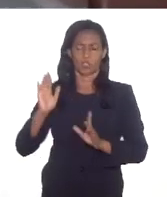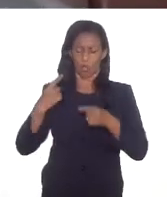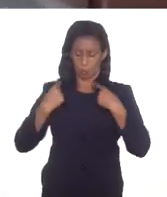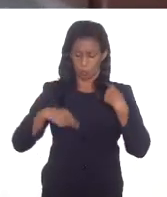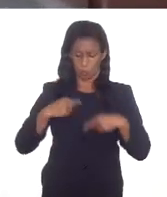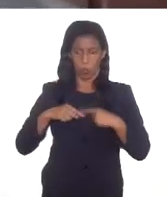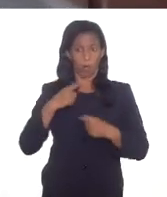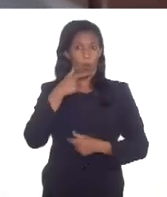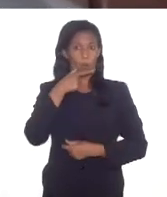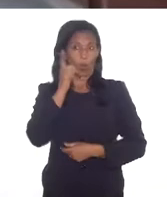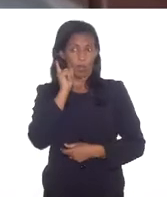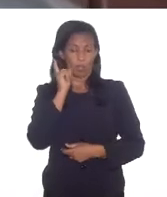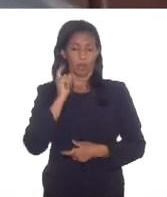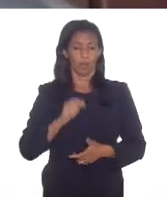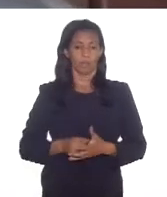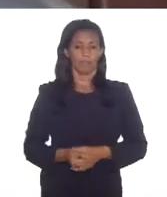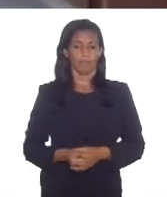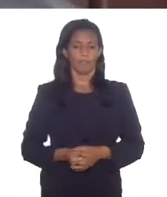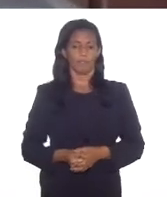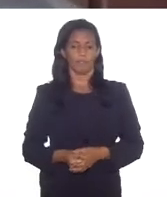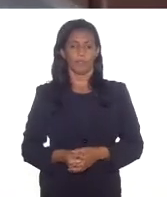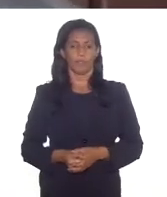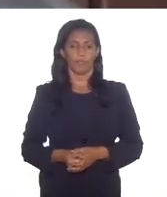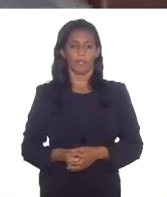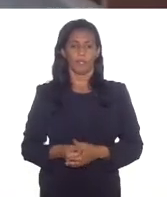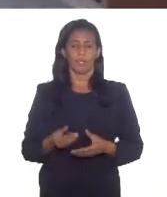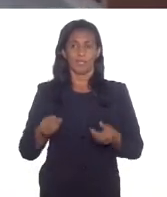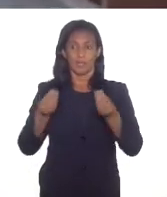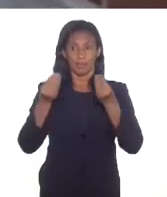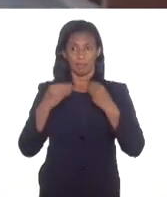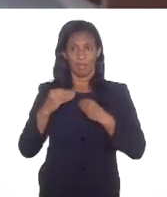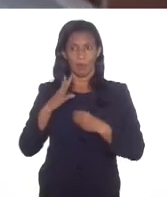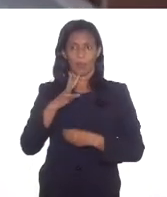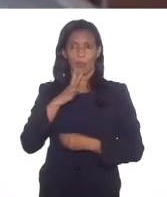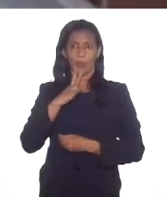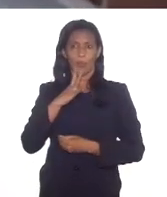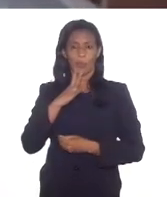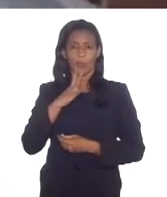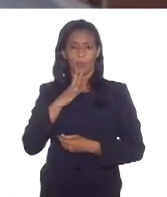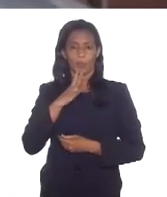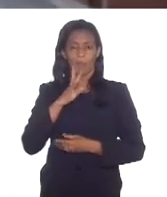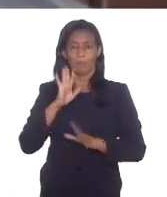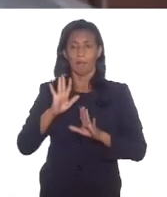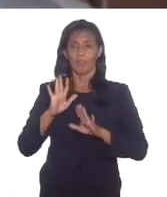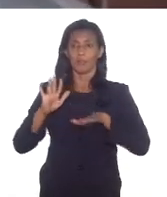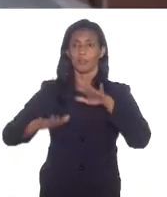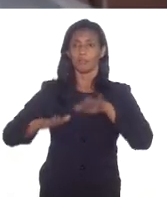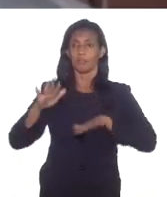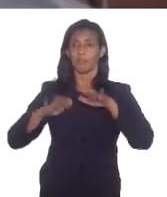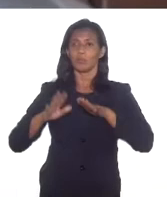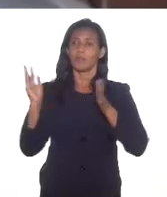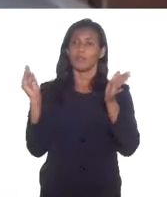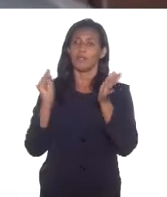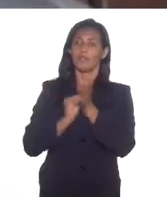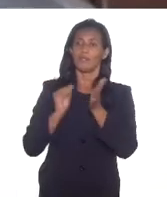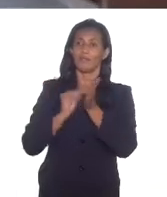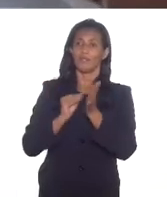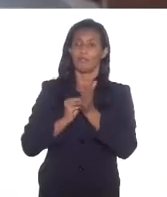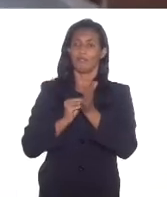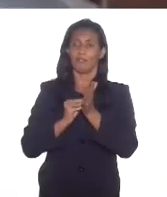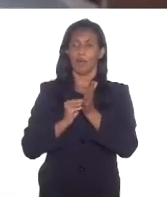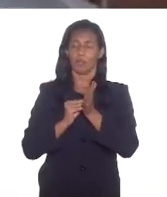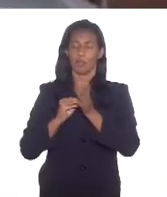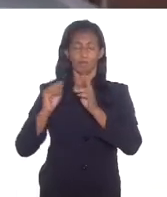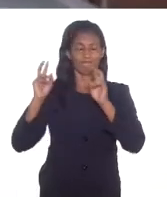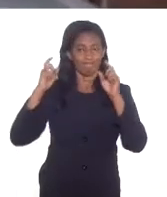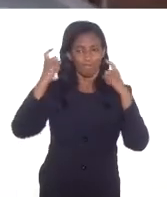de ontem, que aprimoram o projeto, mas, mesmo assim, não colocam termo às preocupações. Com